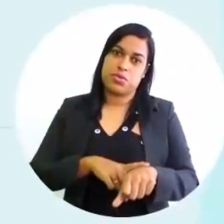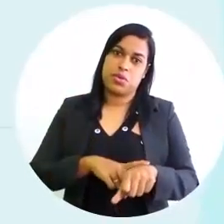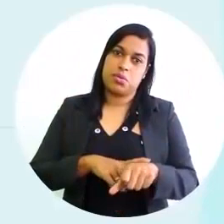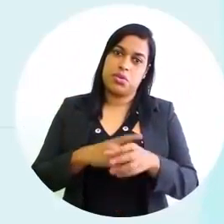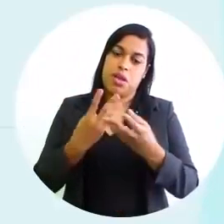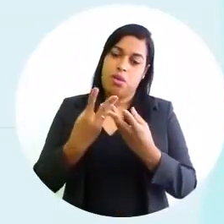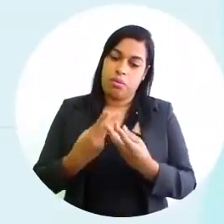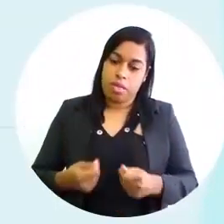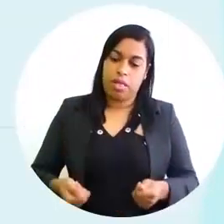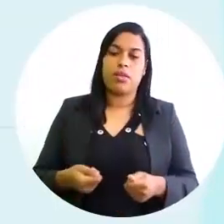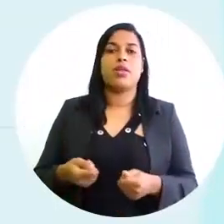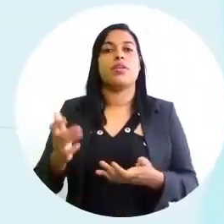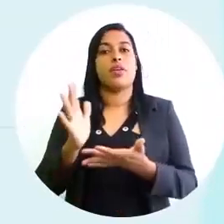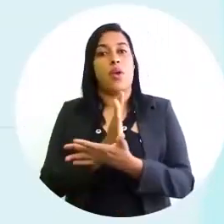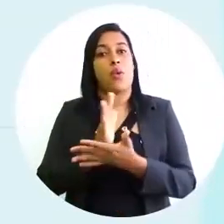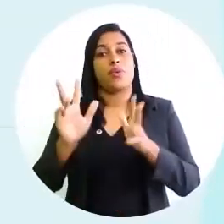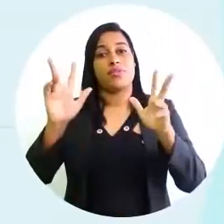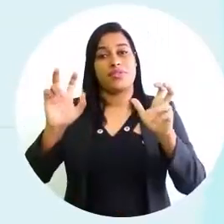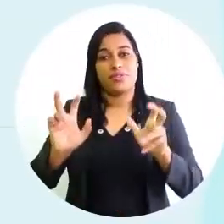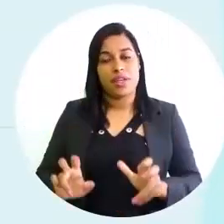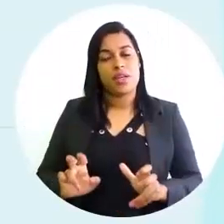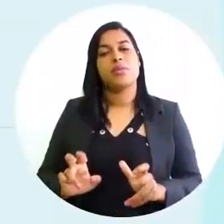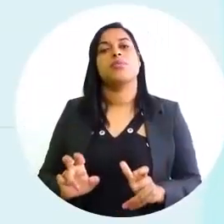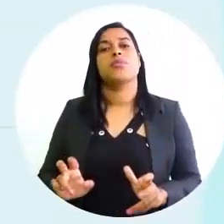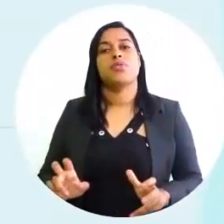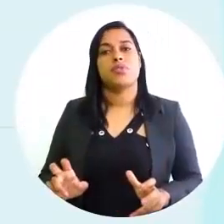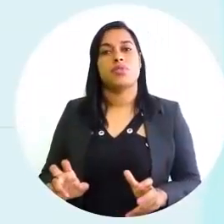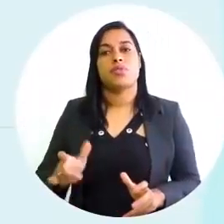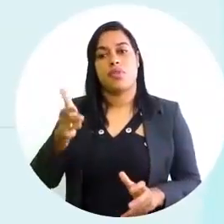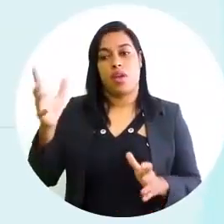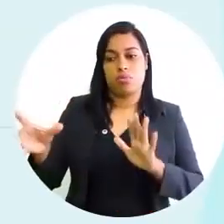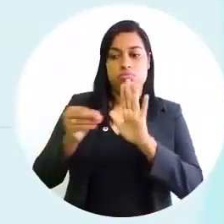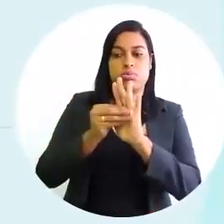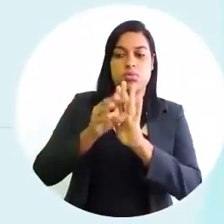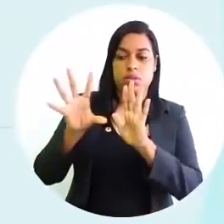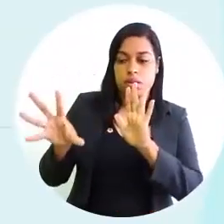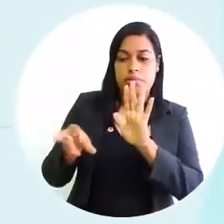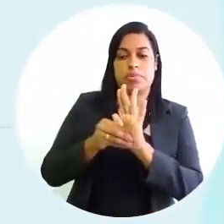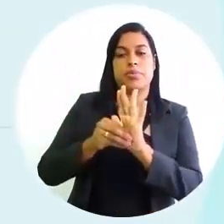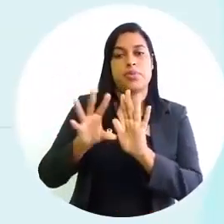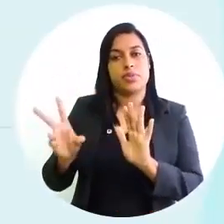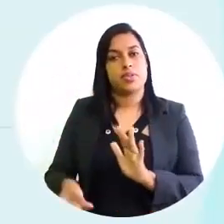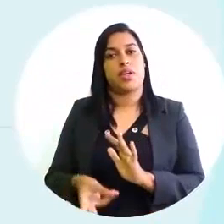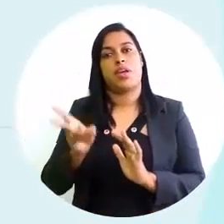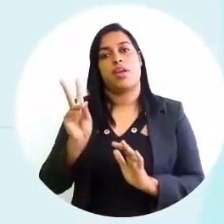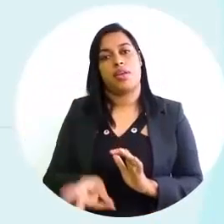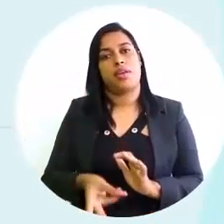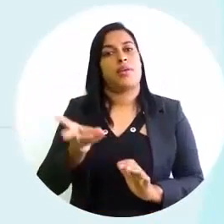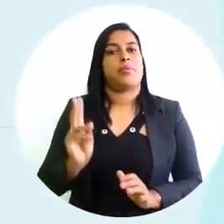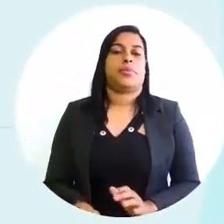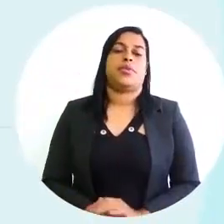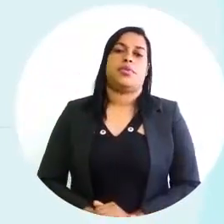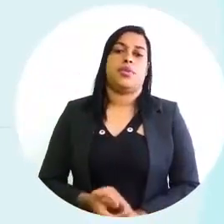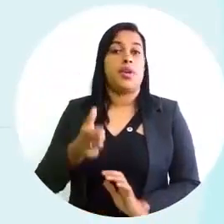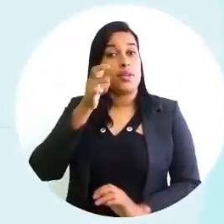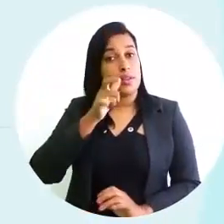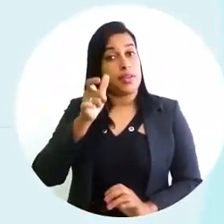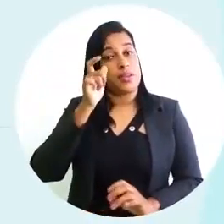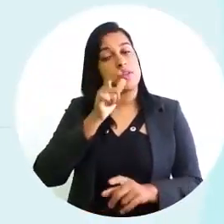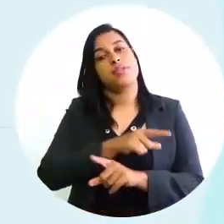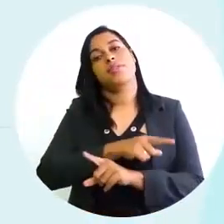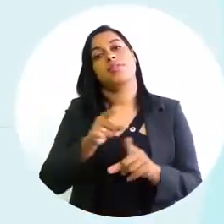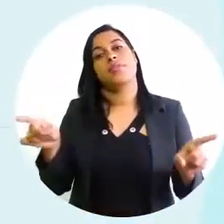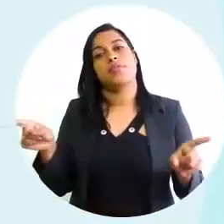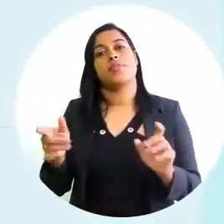em desuso e existem termos que vão sendo incorporados sempre, né? Então, é interessante